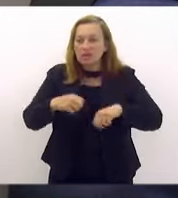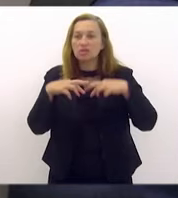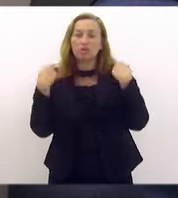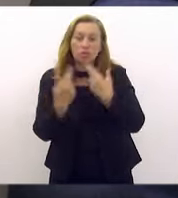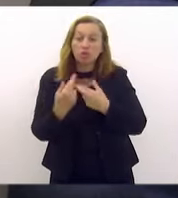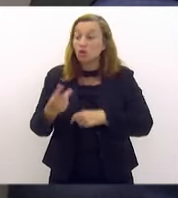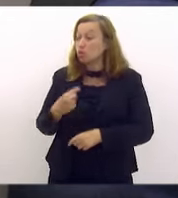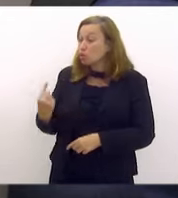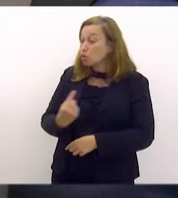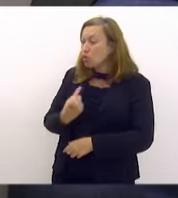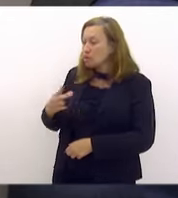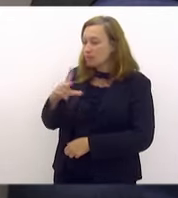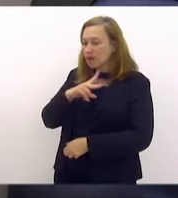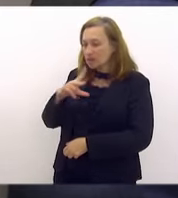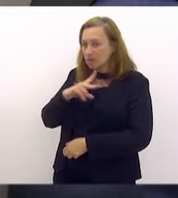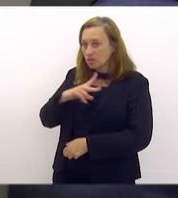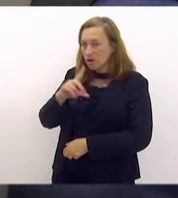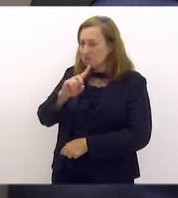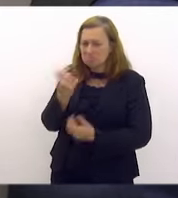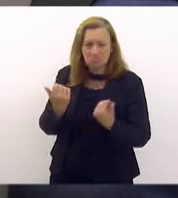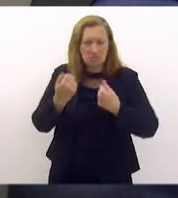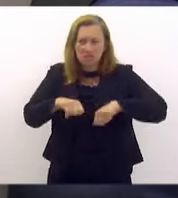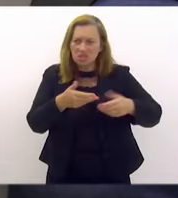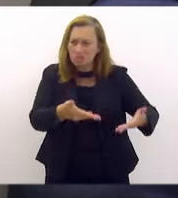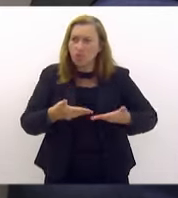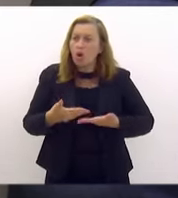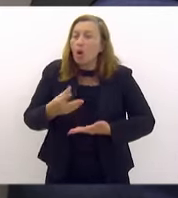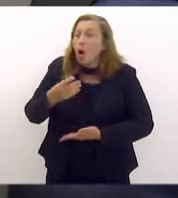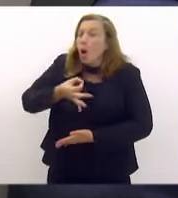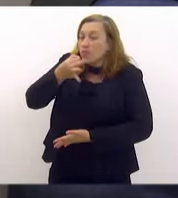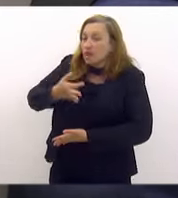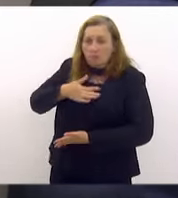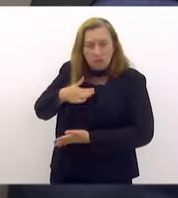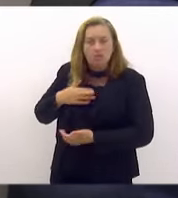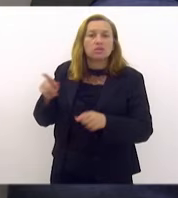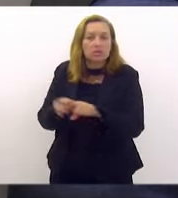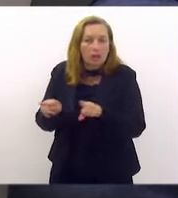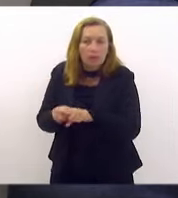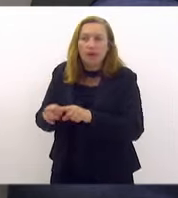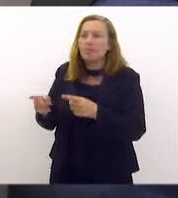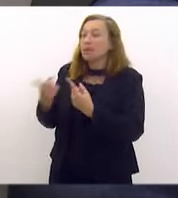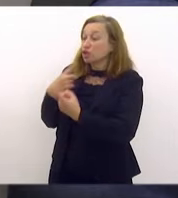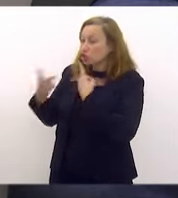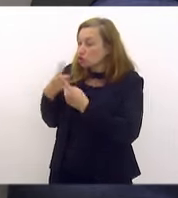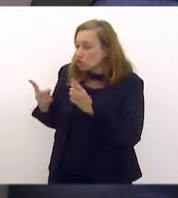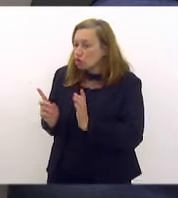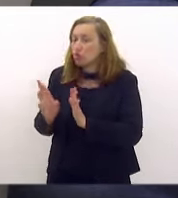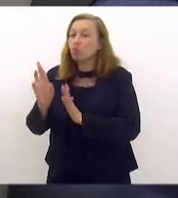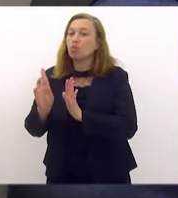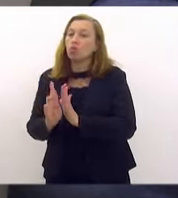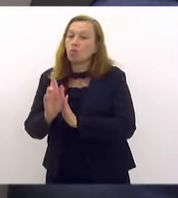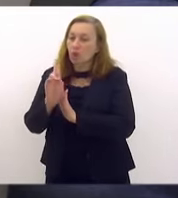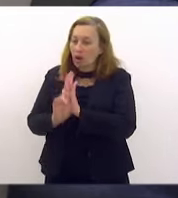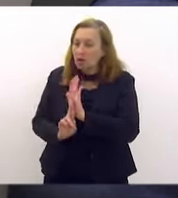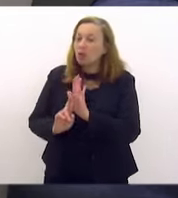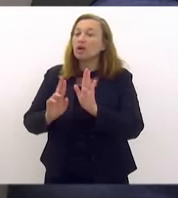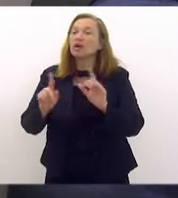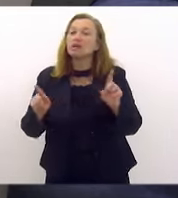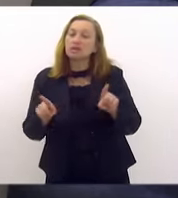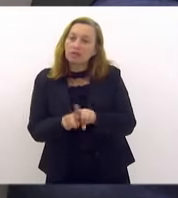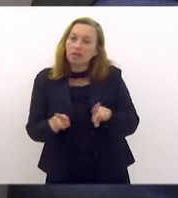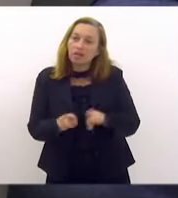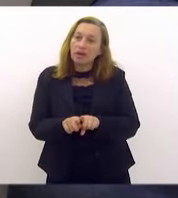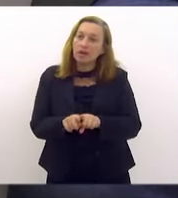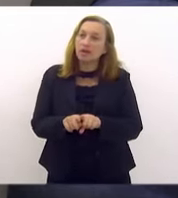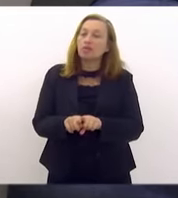nossa que não seja de convidados de uma sugestão minha também para debater o relatório E aí na sequência a gente poder